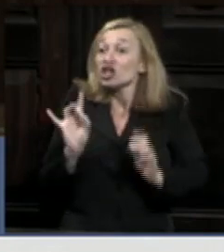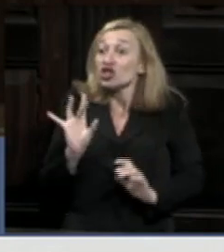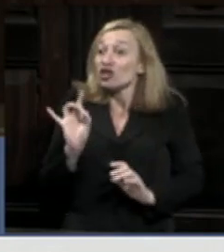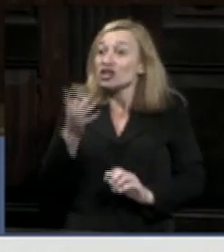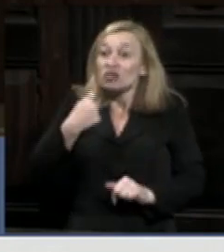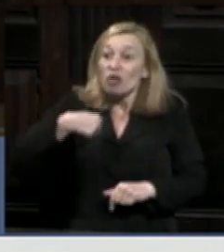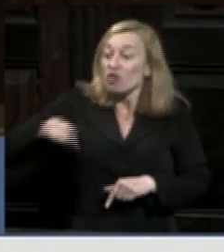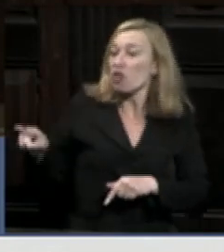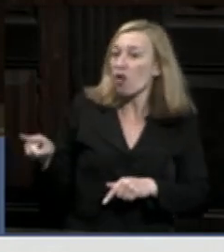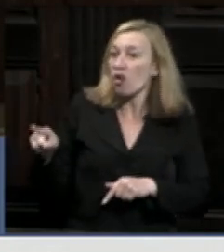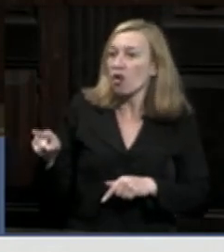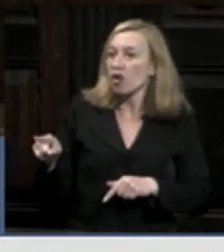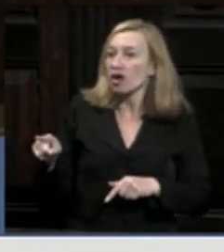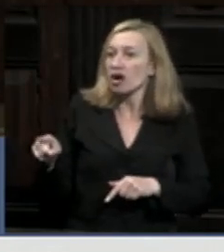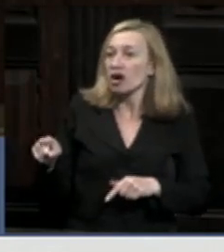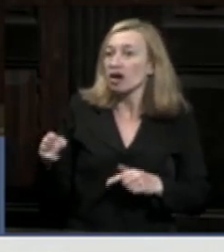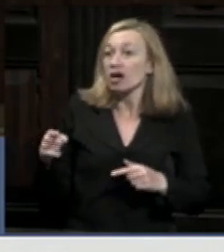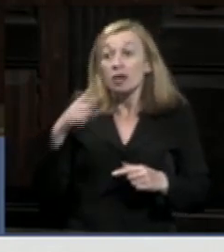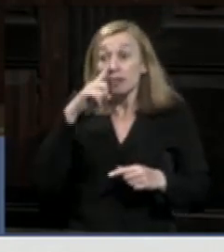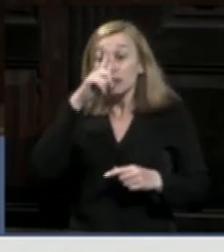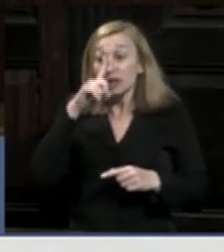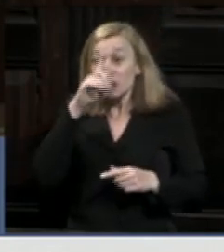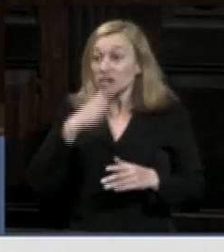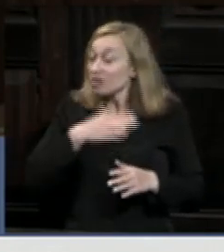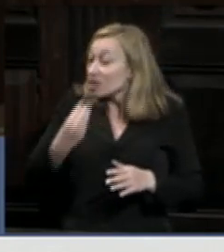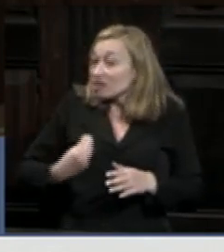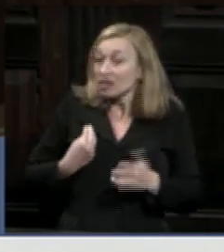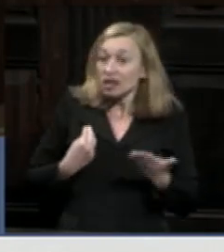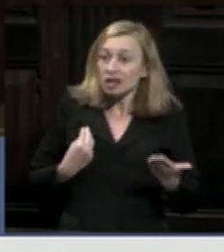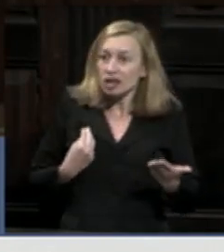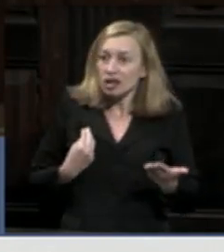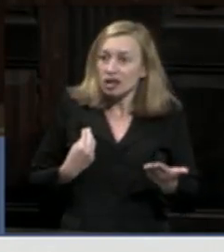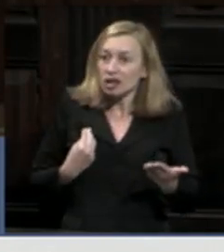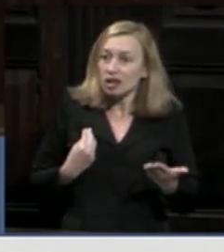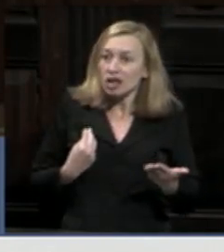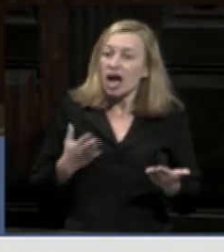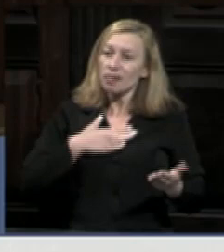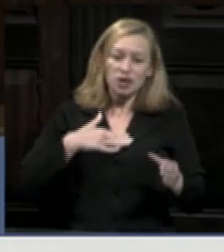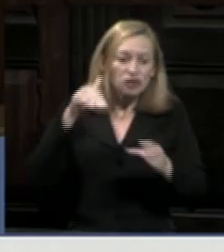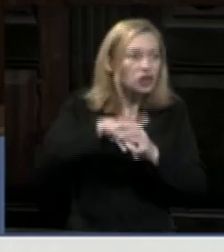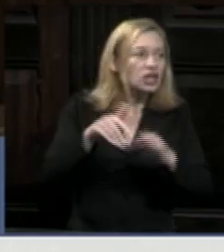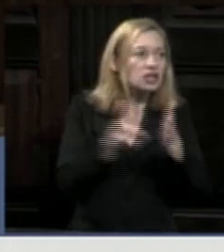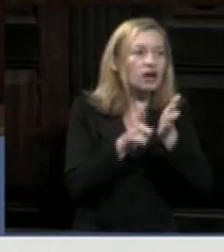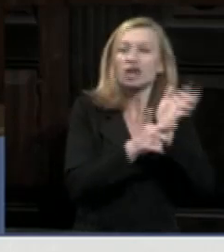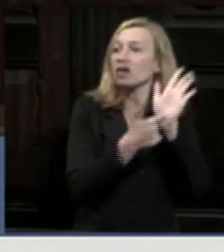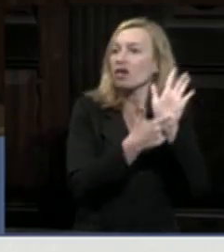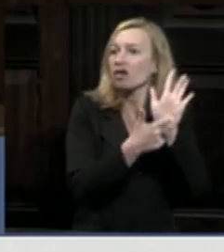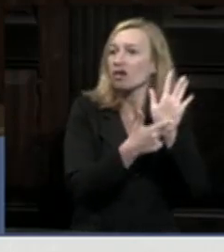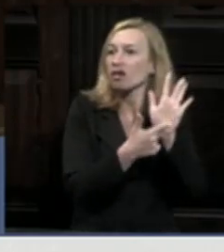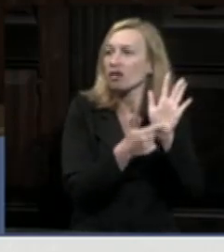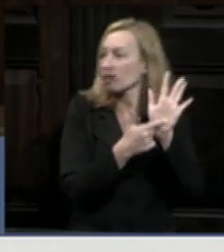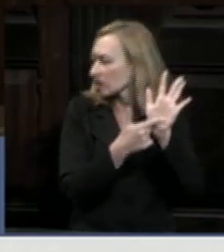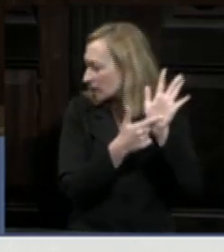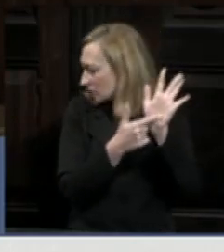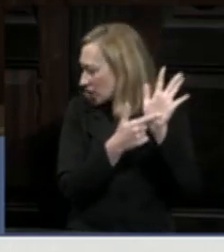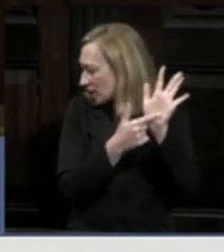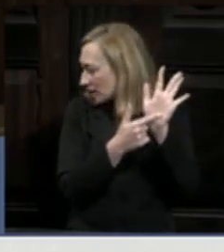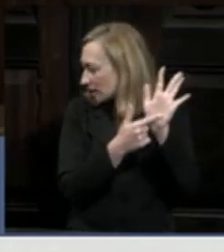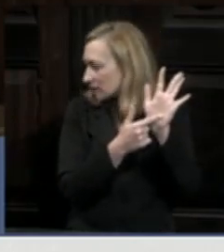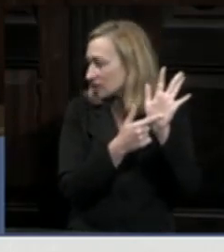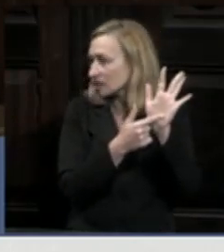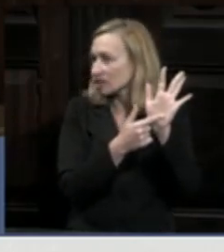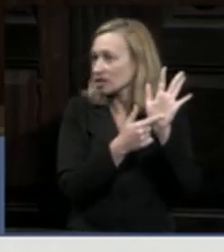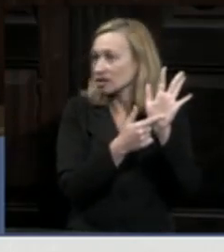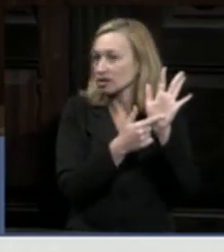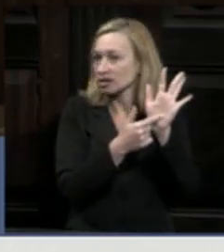vezes as pessoas não fazem interpretação está aqui minha votação a minha votação por exemplo aqui